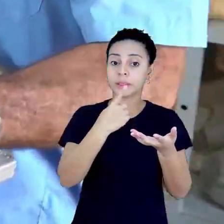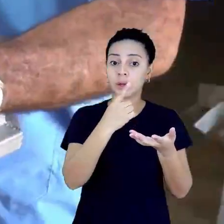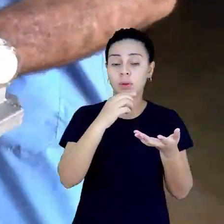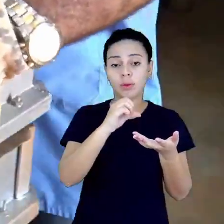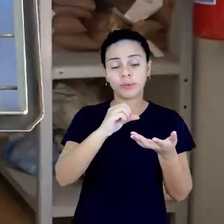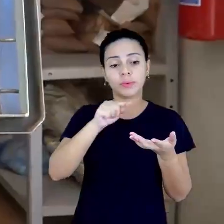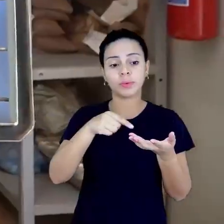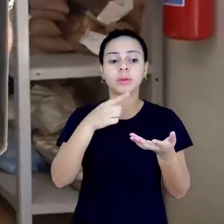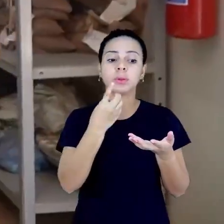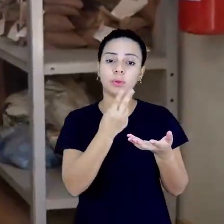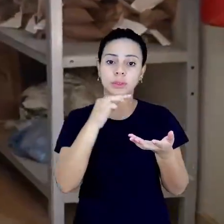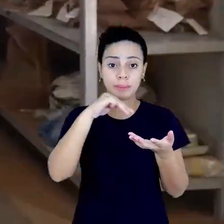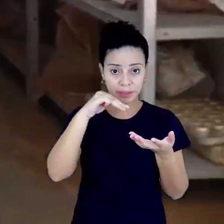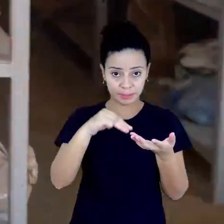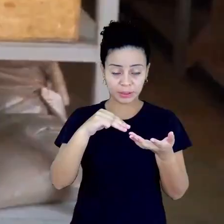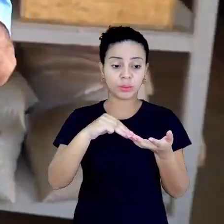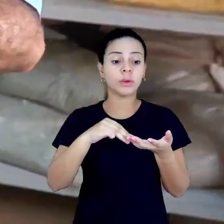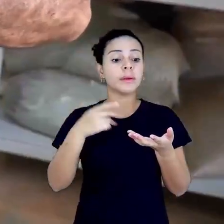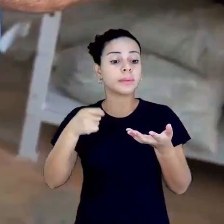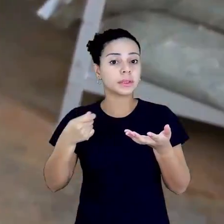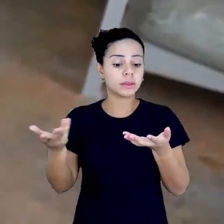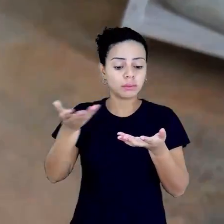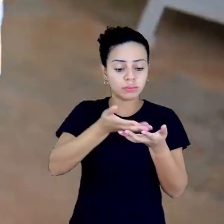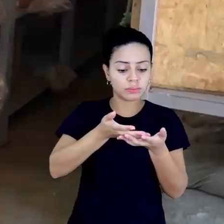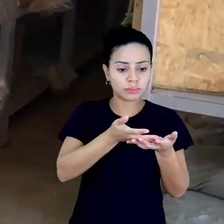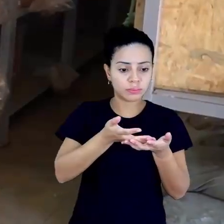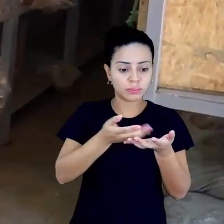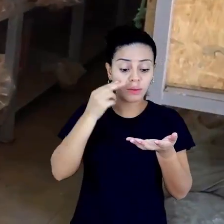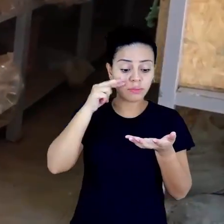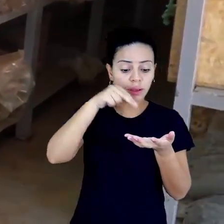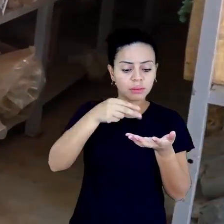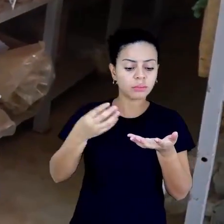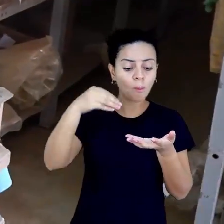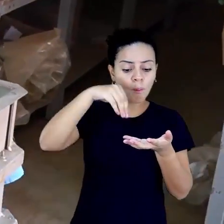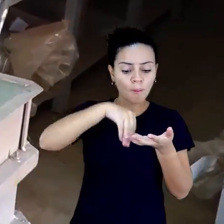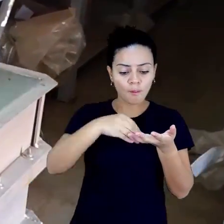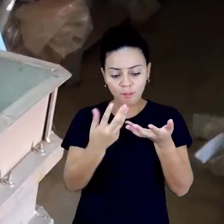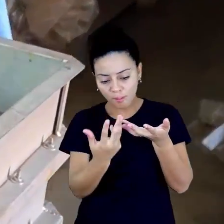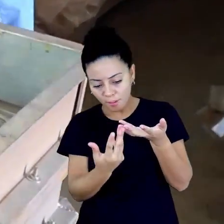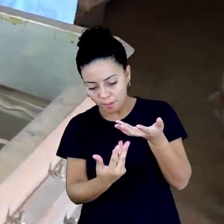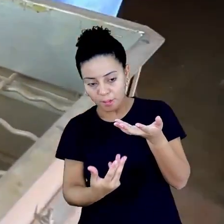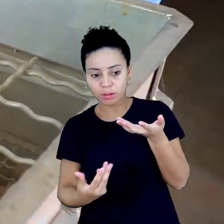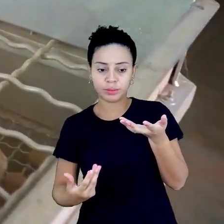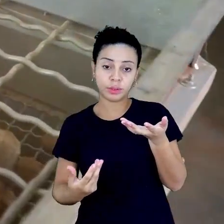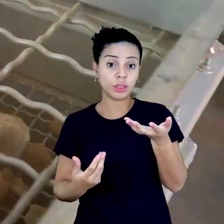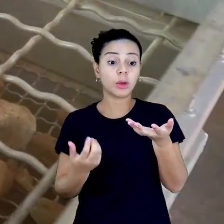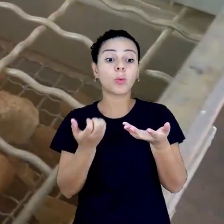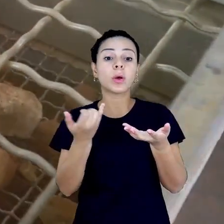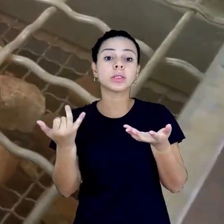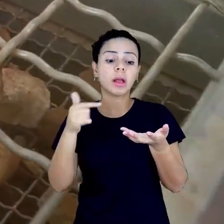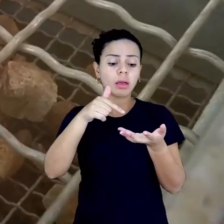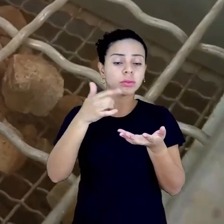e que passa na peneira 76,2 mm deve ser substituído por igual quantidade de